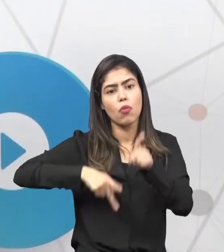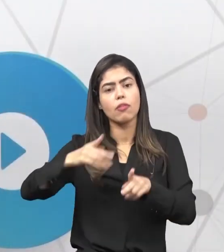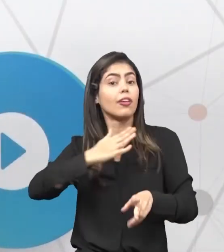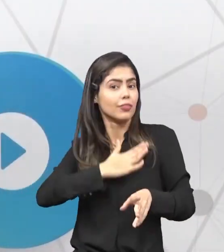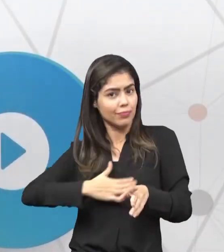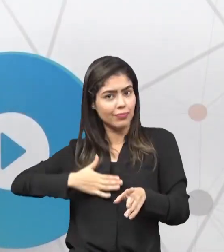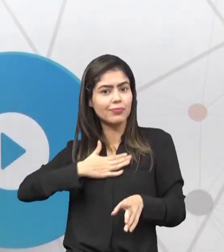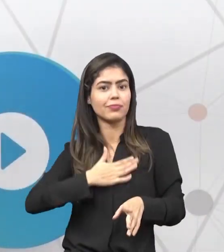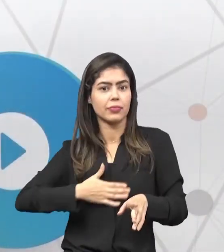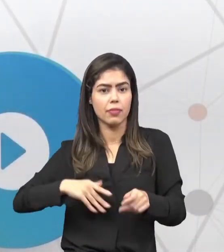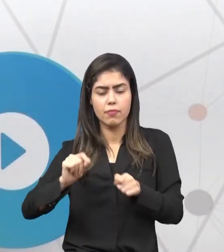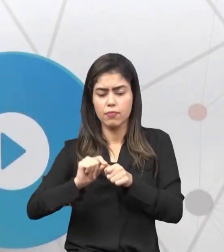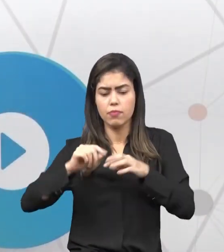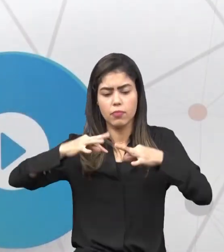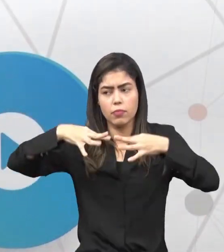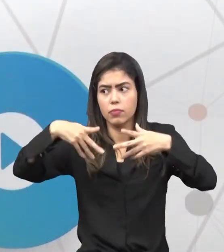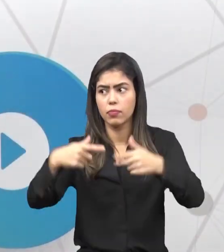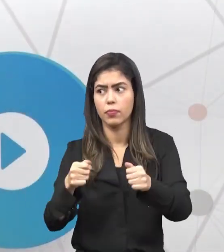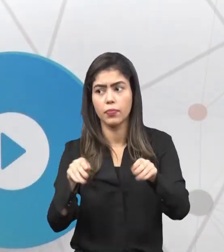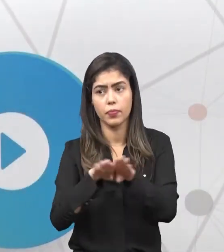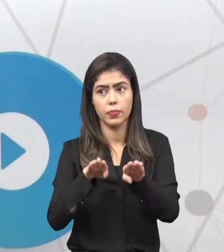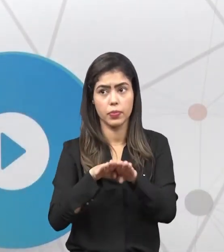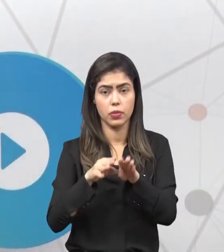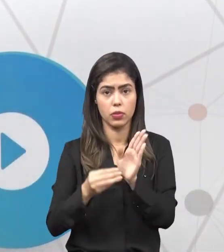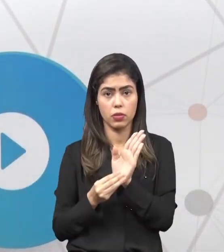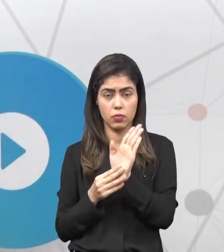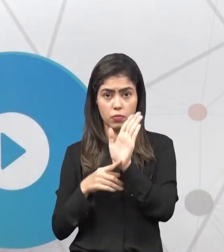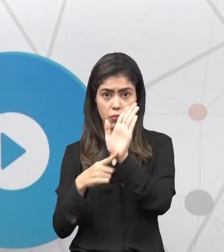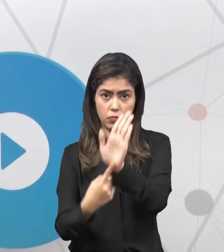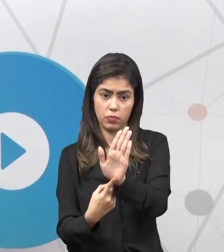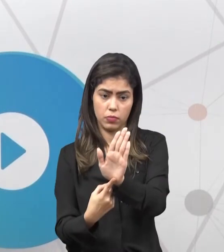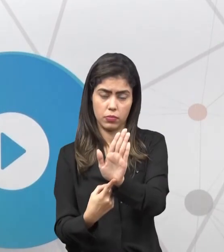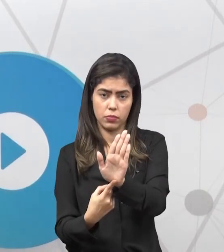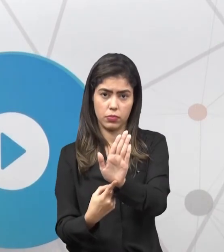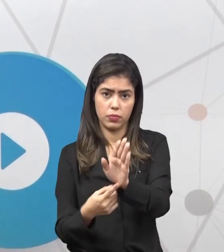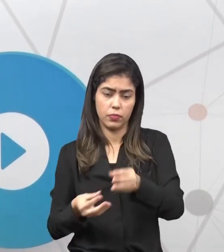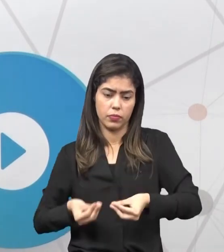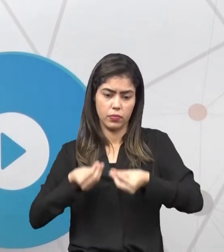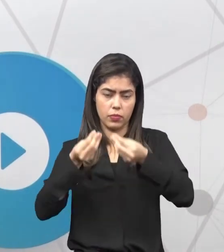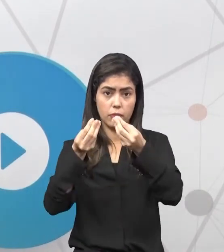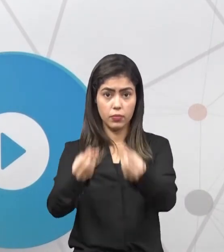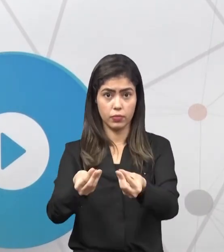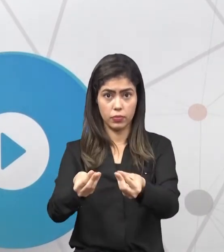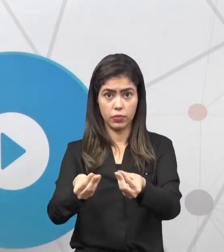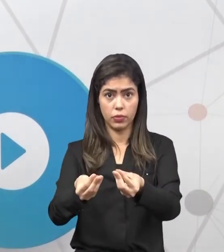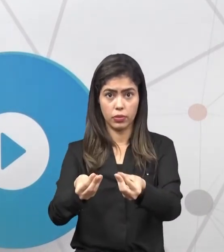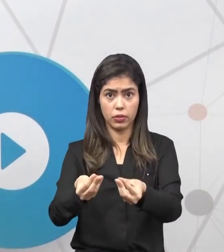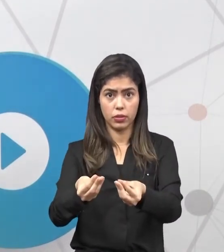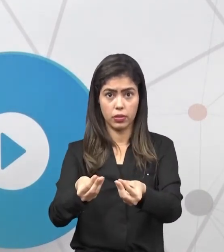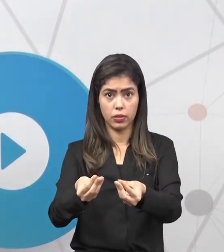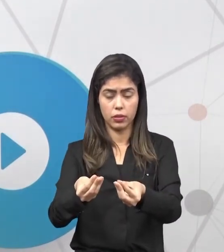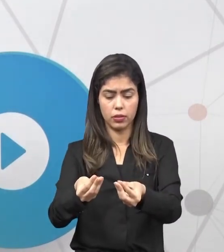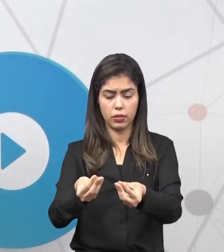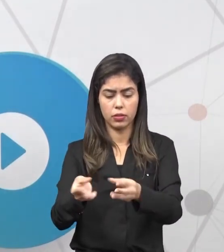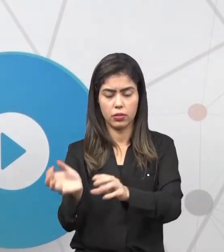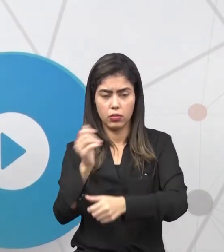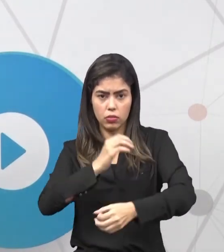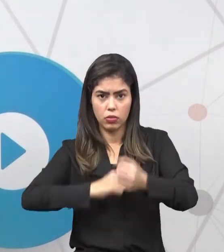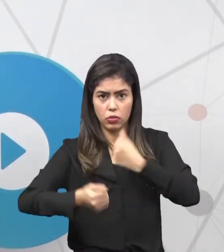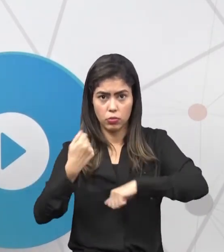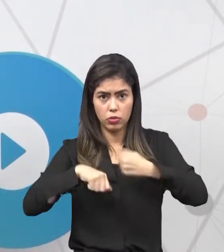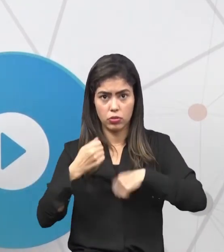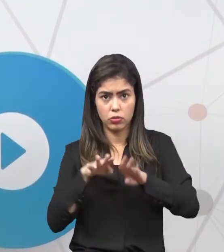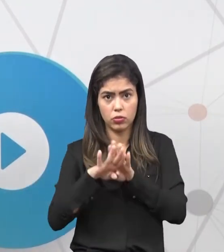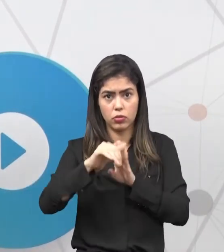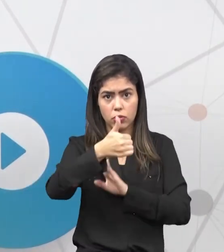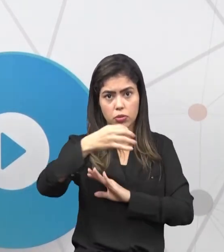povo, né, dando, por exemplo, quando ele, na época que ele administrou o Brasil,